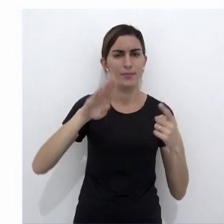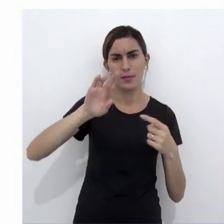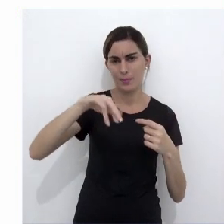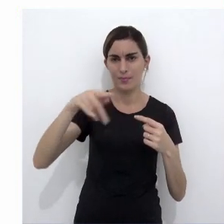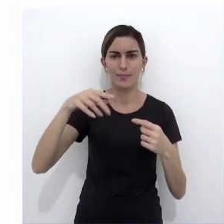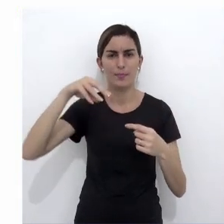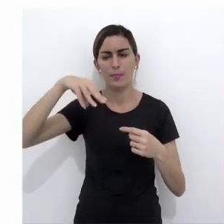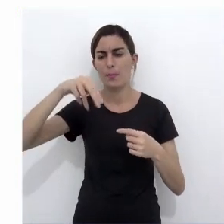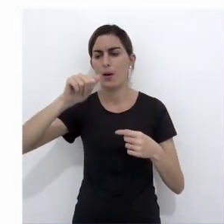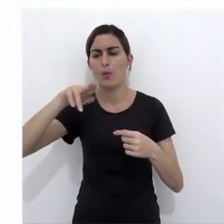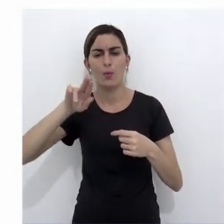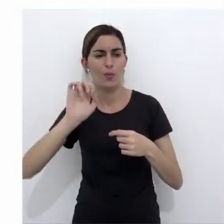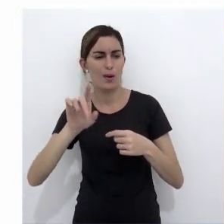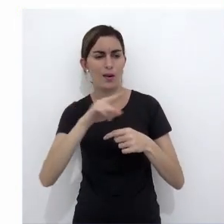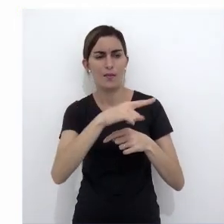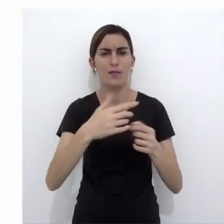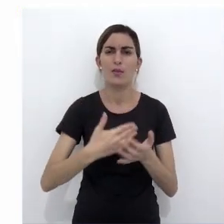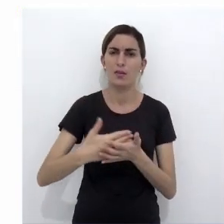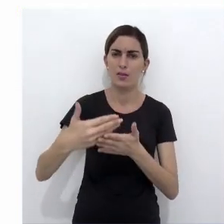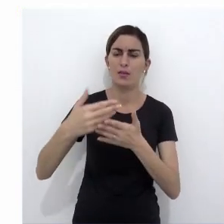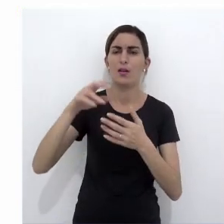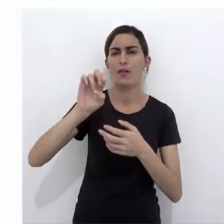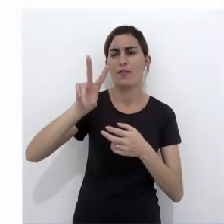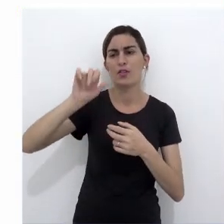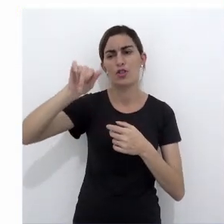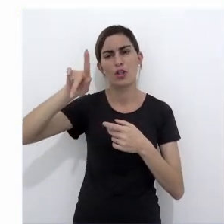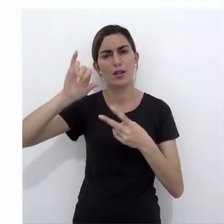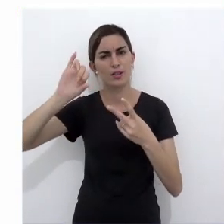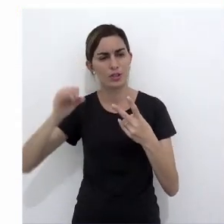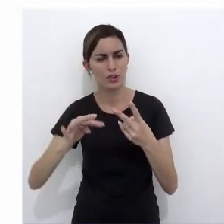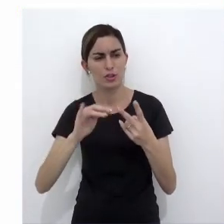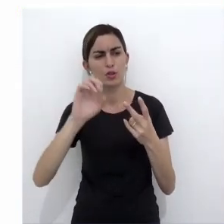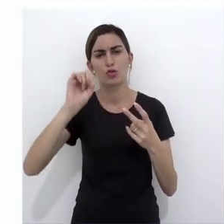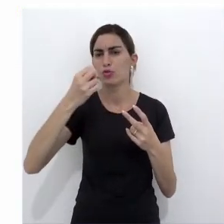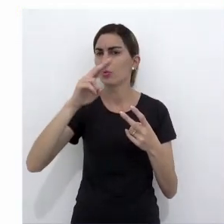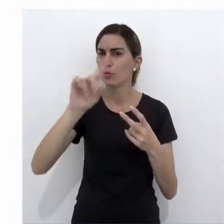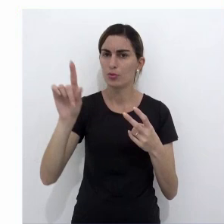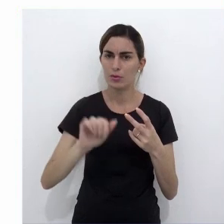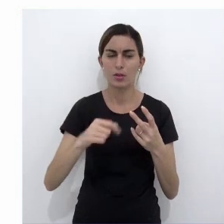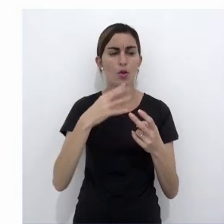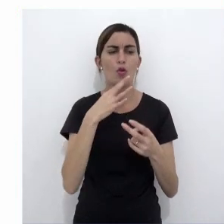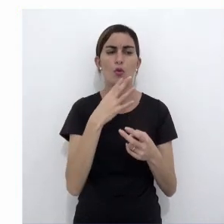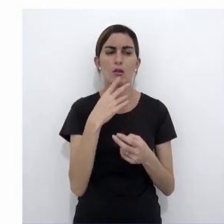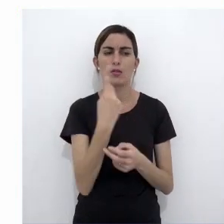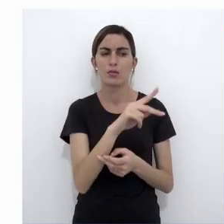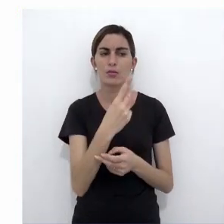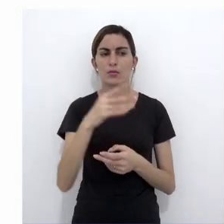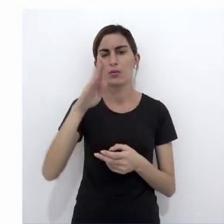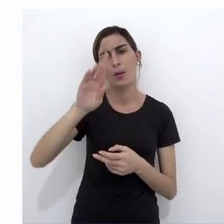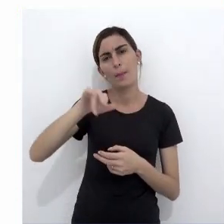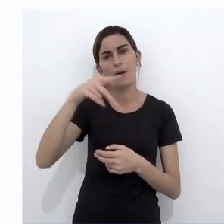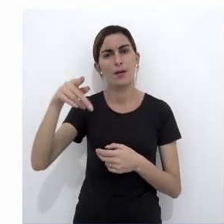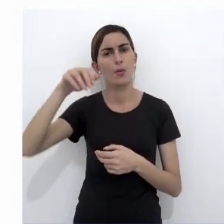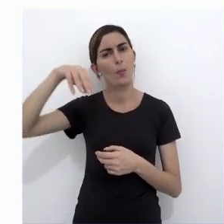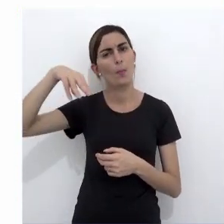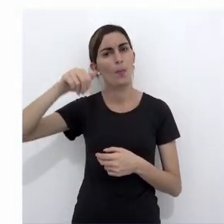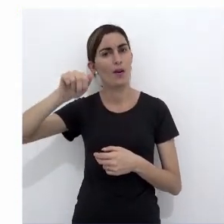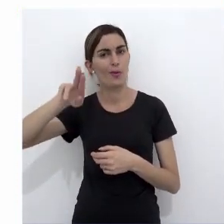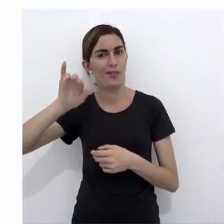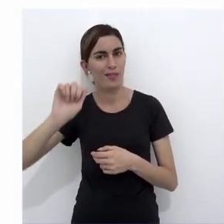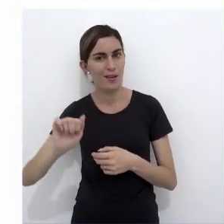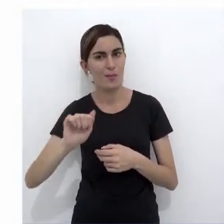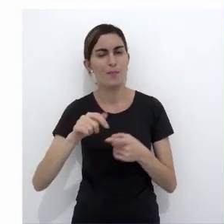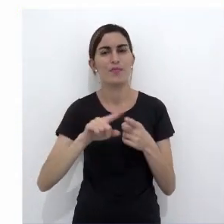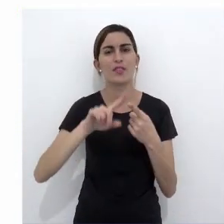aí, ó, Irineu Evangelista de Souza, conhecido aí como Barão de Mauá e depois Visconde